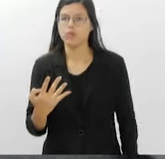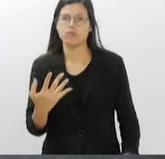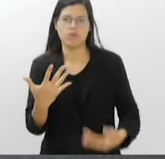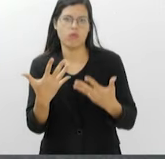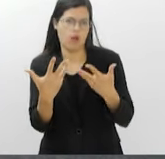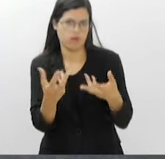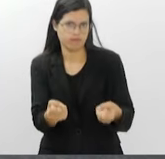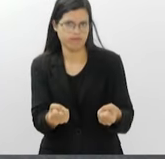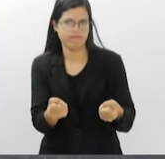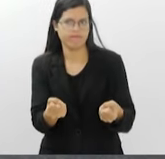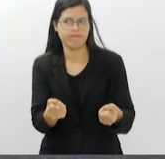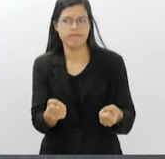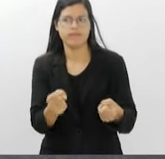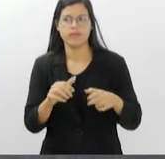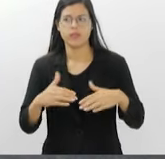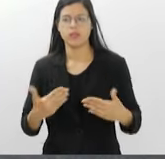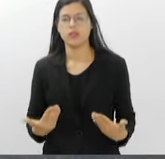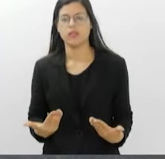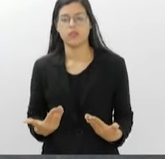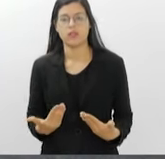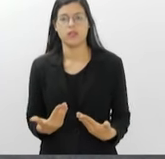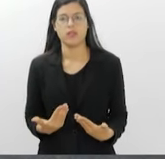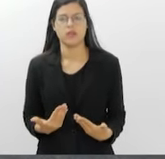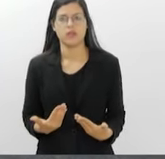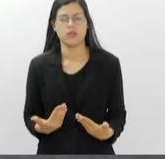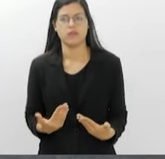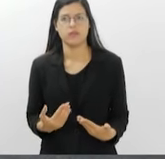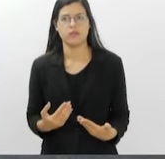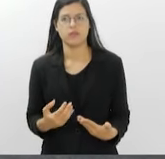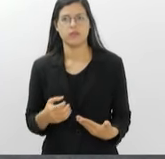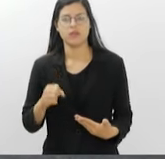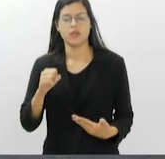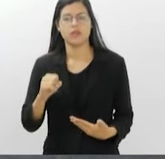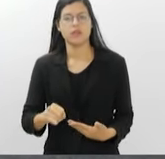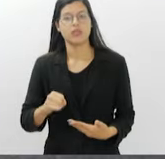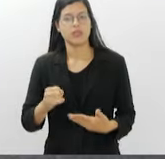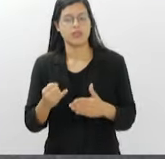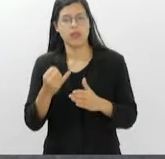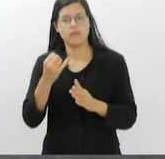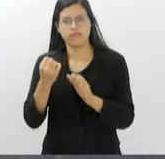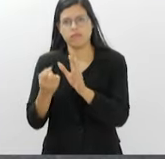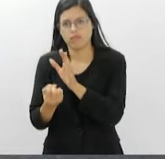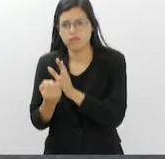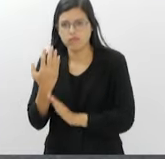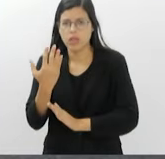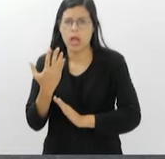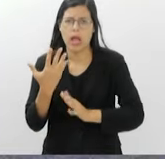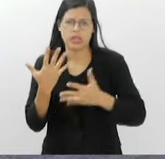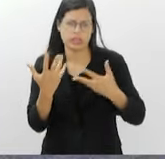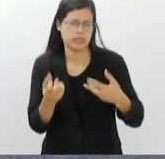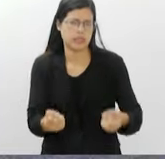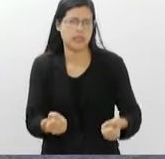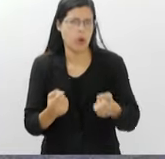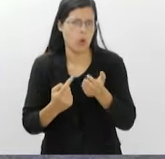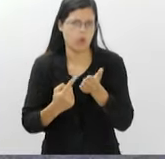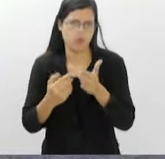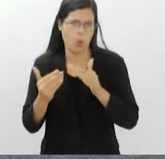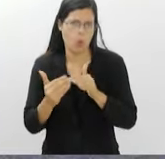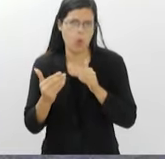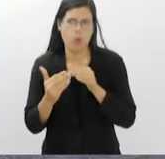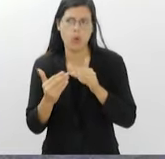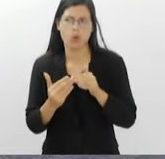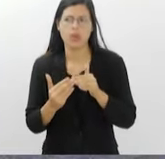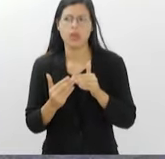acatadas. Então, se o autor assim o desejar e concordar também, por mim, a gente faz